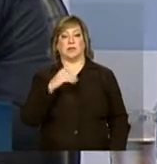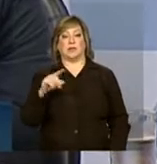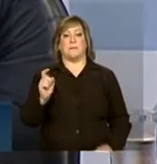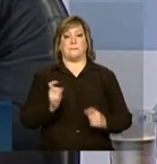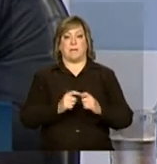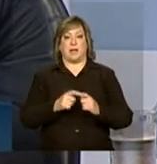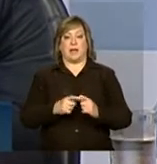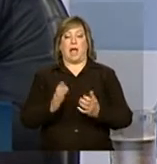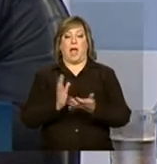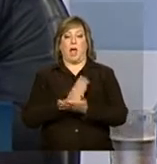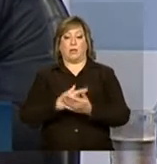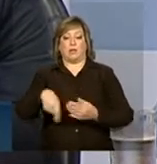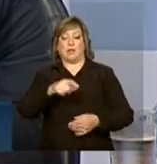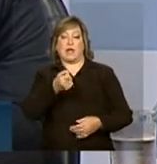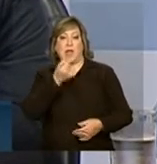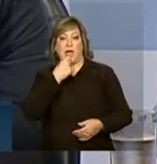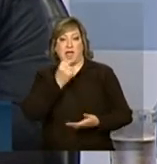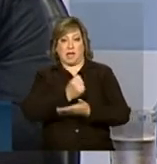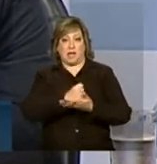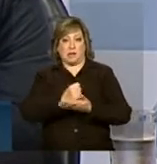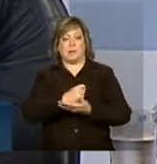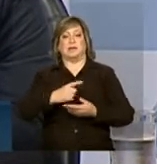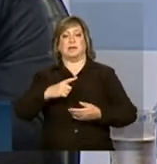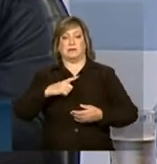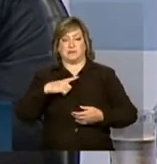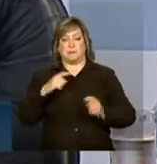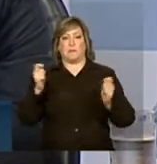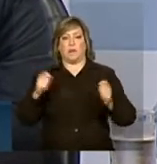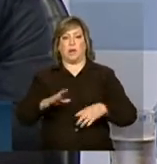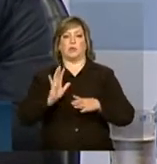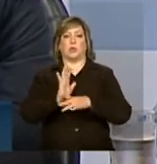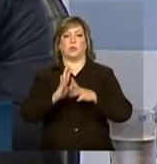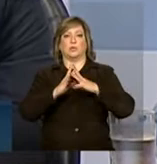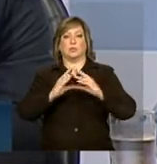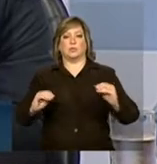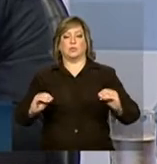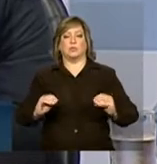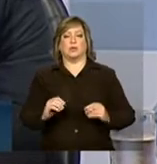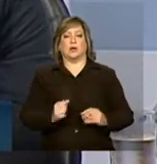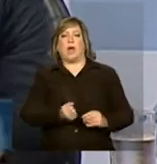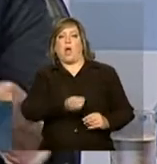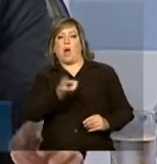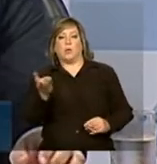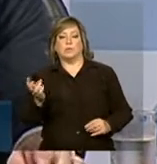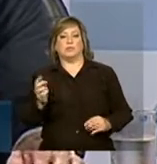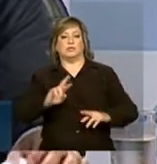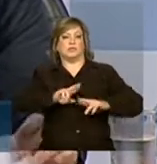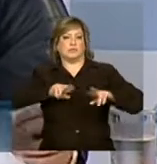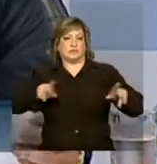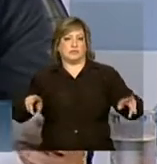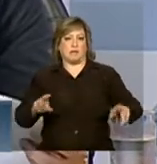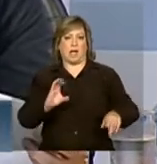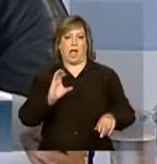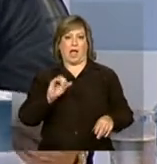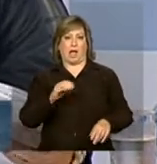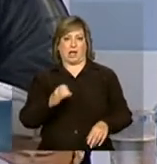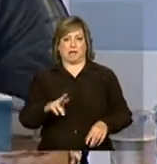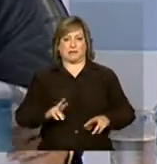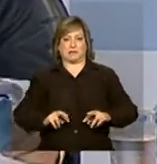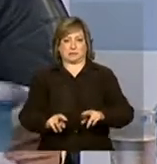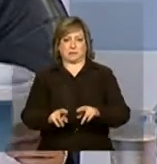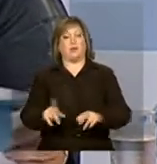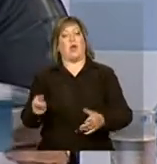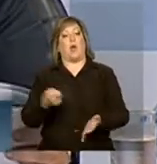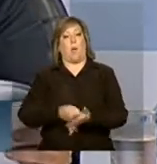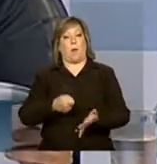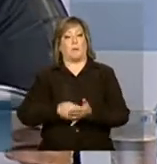dessas medicações orais elas servem para mais de um tipo de câncer. Então, passa a ser de cobertura obrigatória